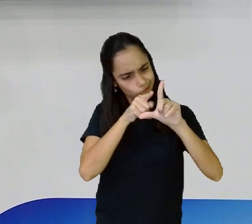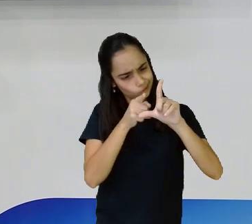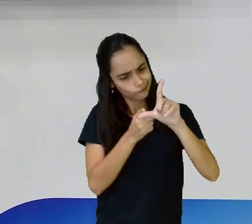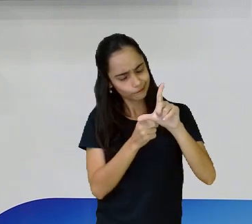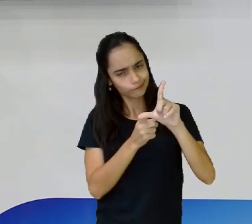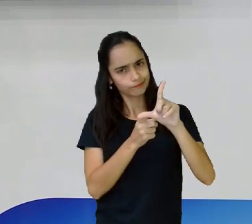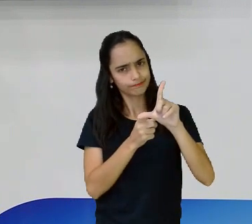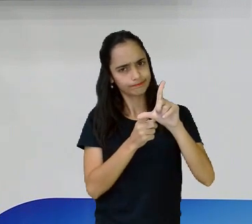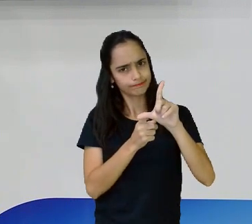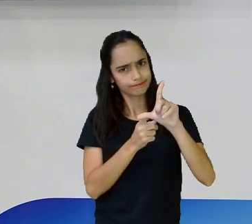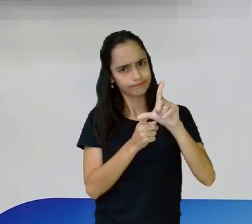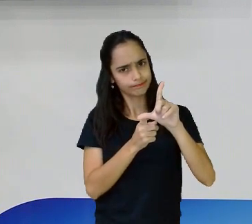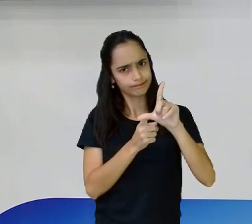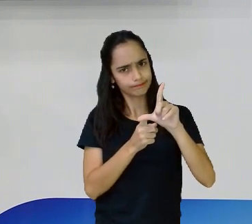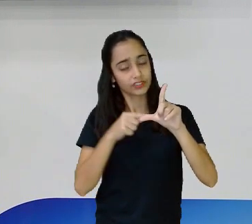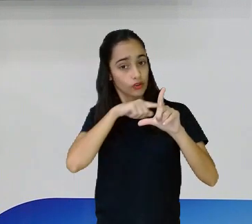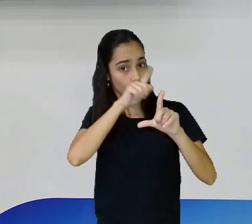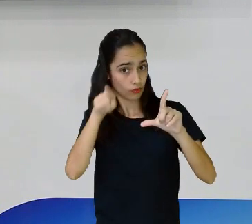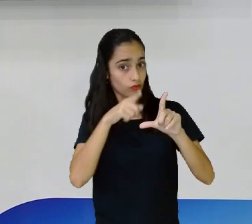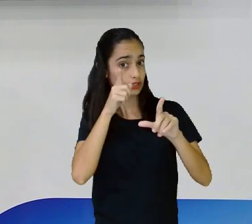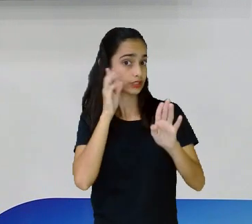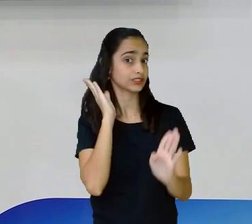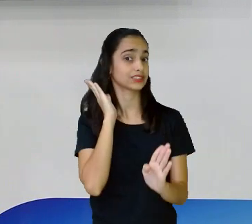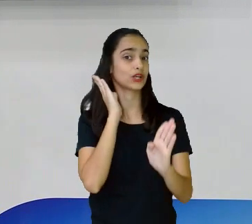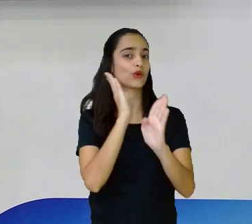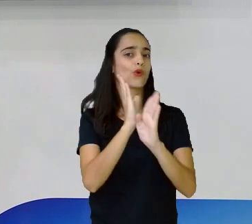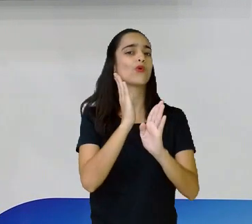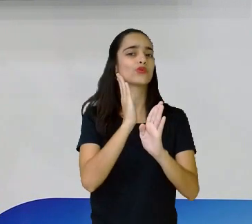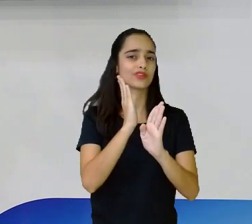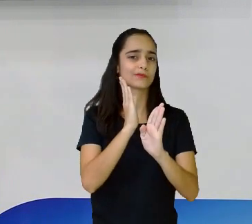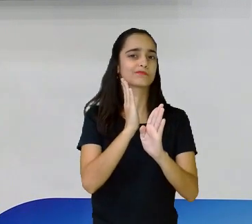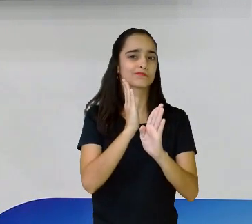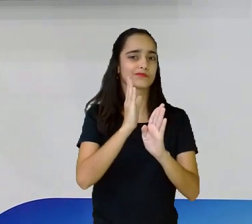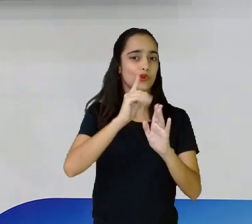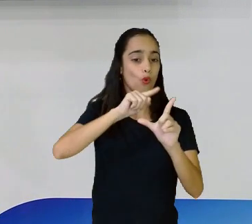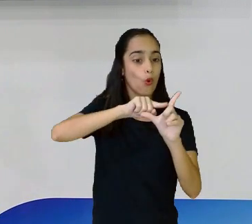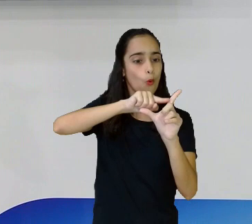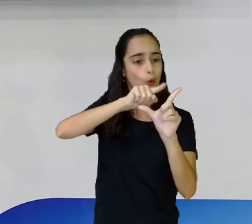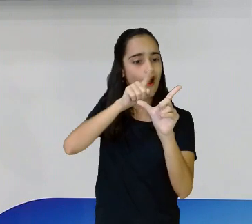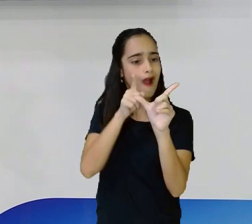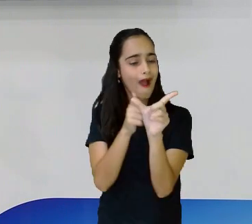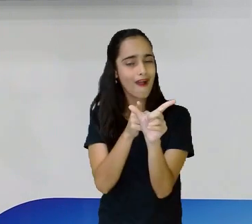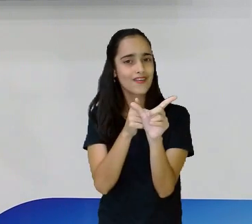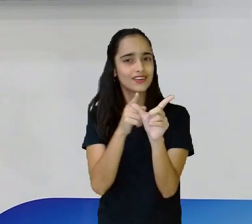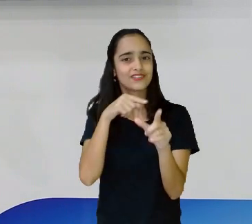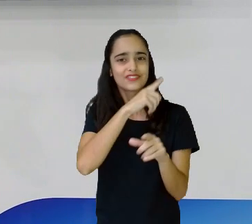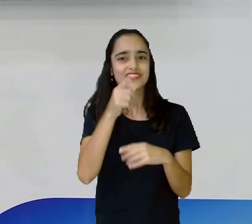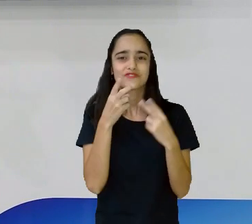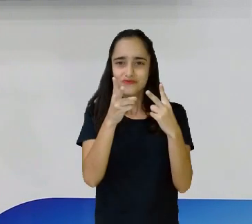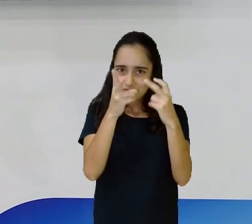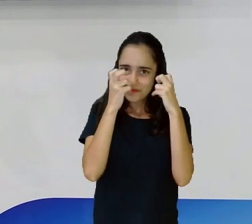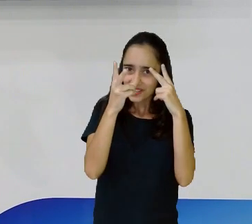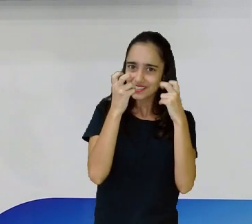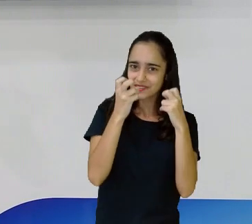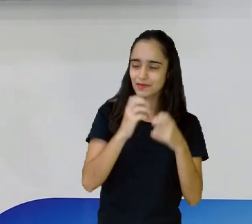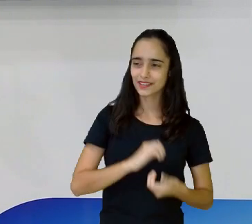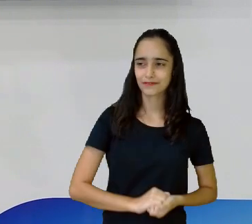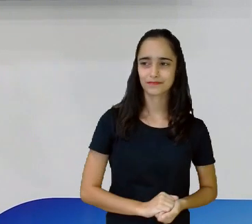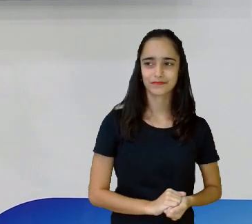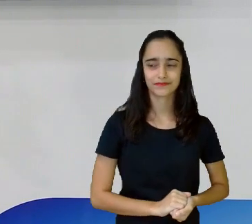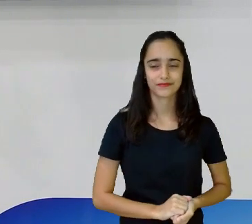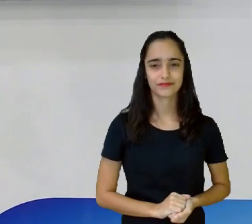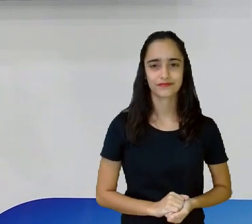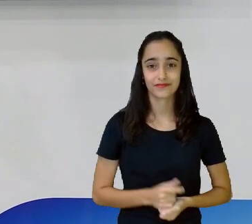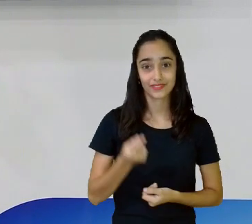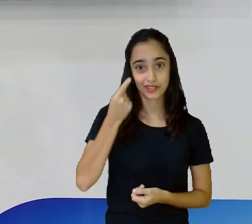da sua TV. Você vai ver que existe um encontro de duas semirretas. Você vai ver exatamente isso daqui, ó.